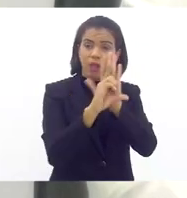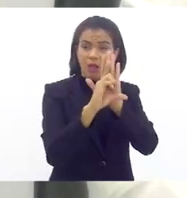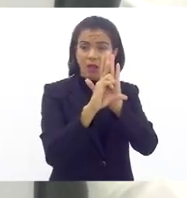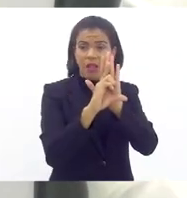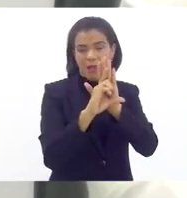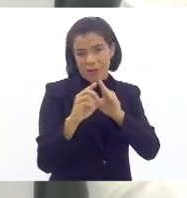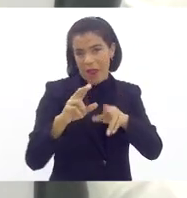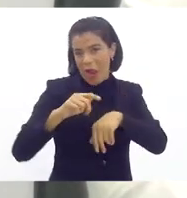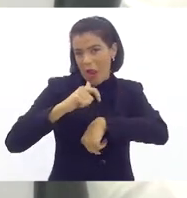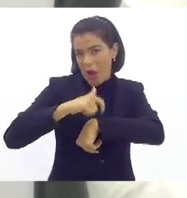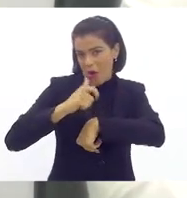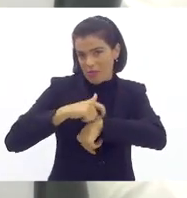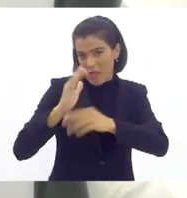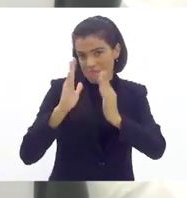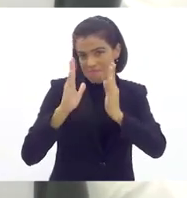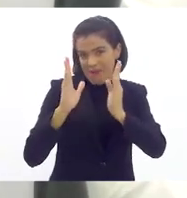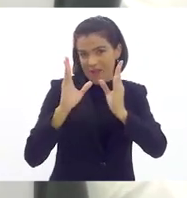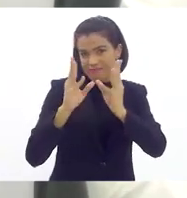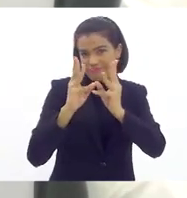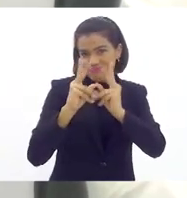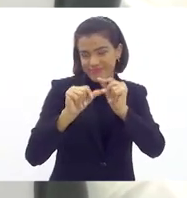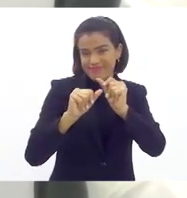estou chegando no final aqui,